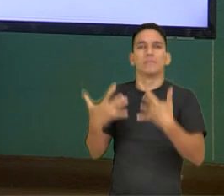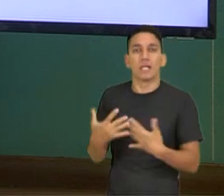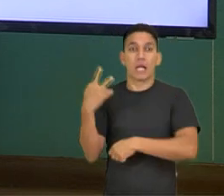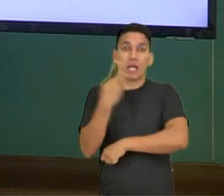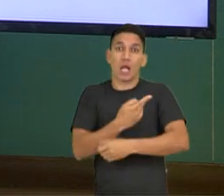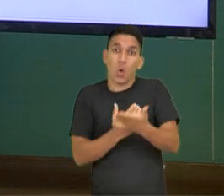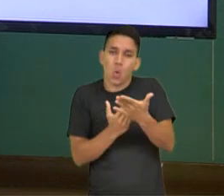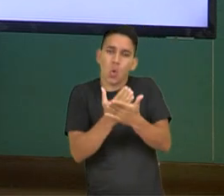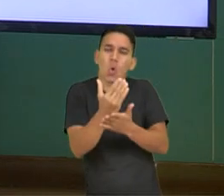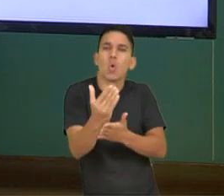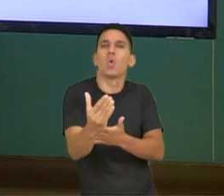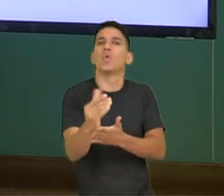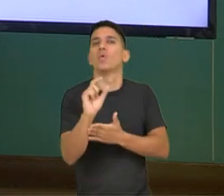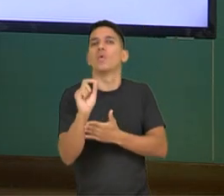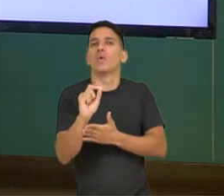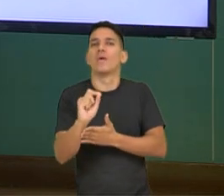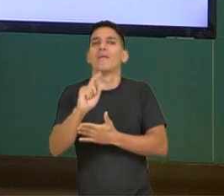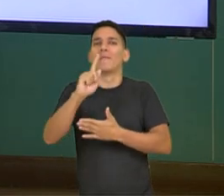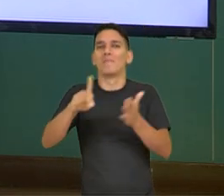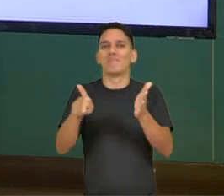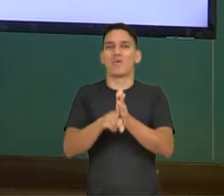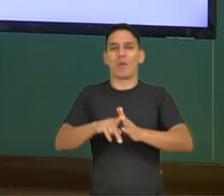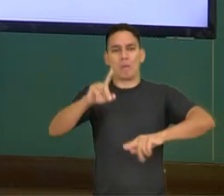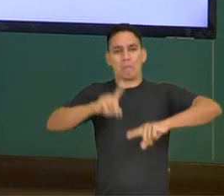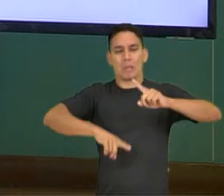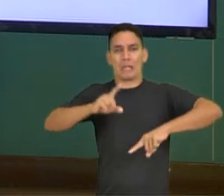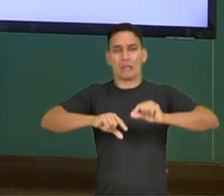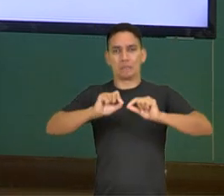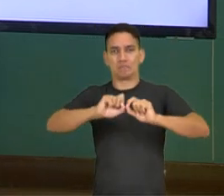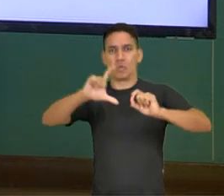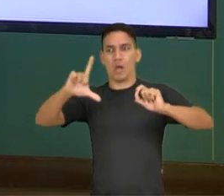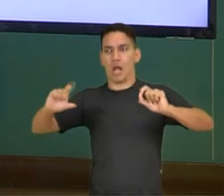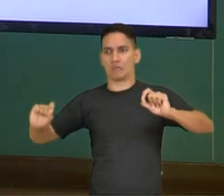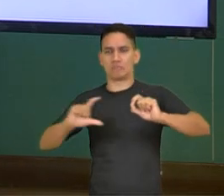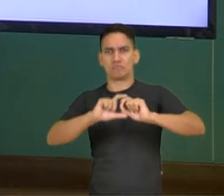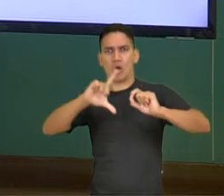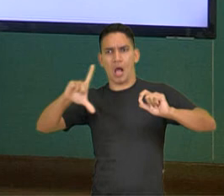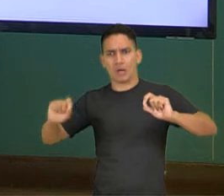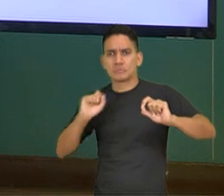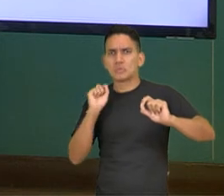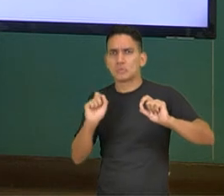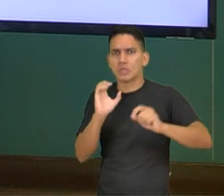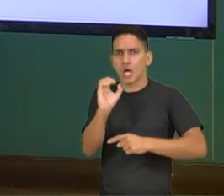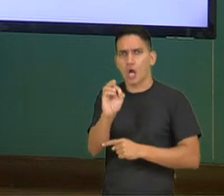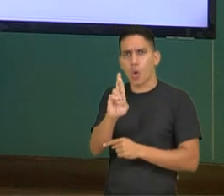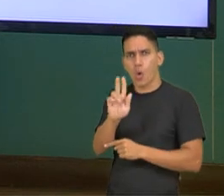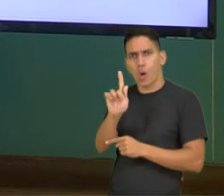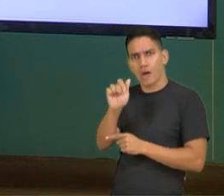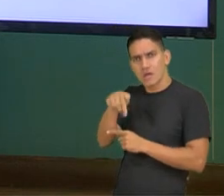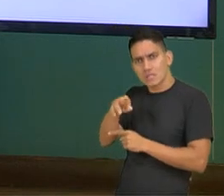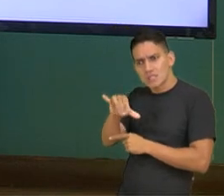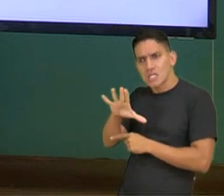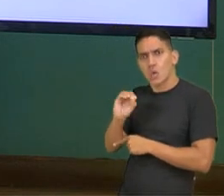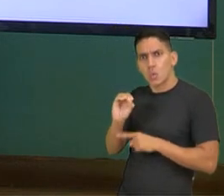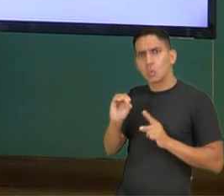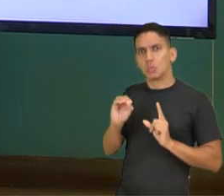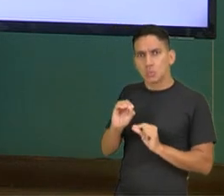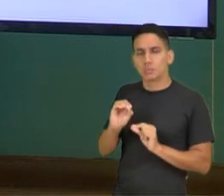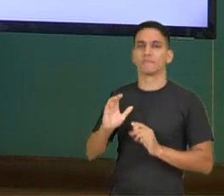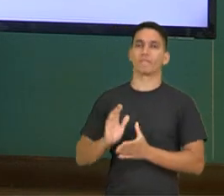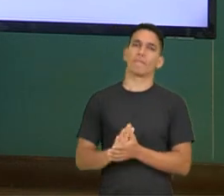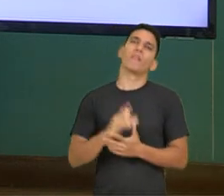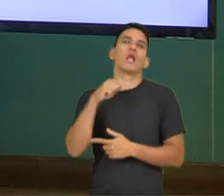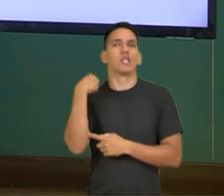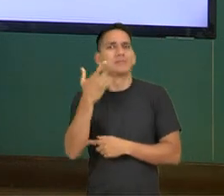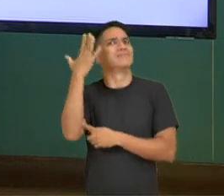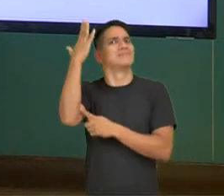a partir de material orgânico. Bom, sabemos que o universo,